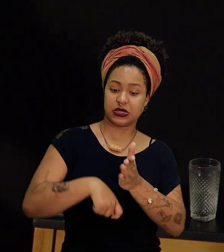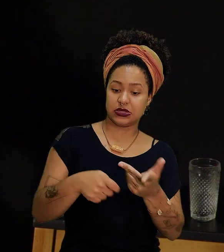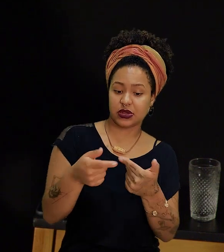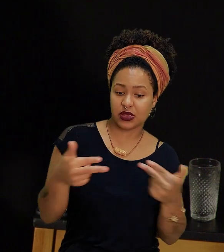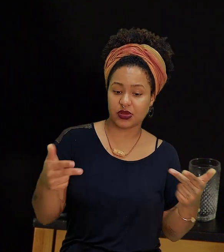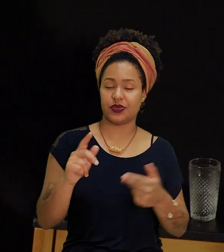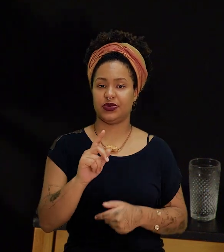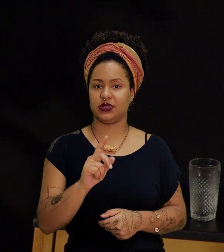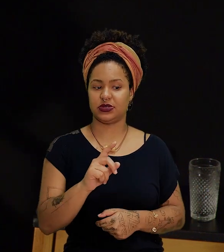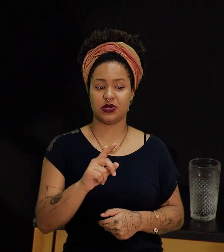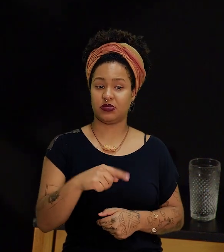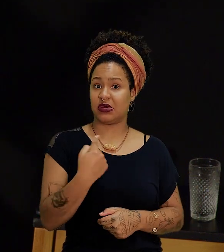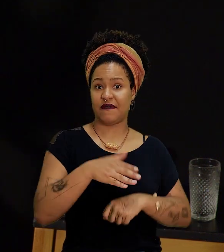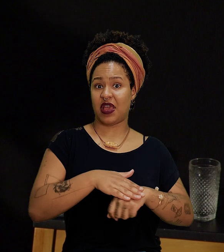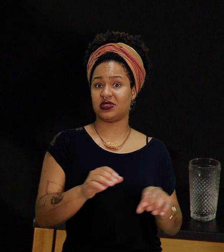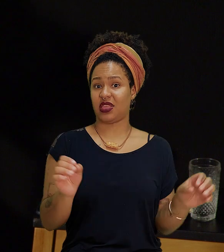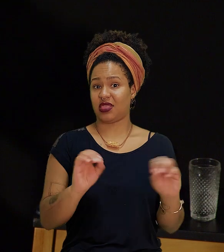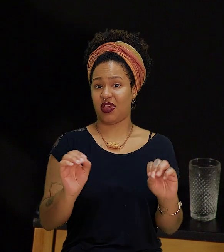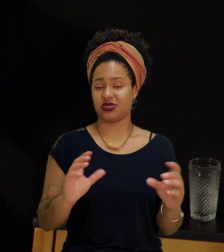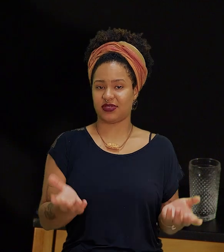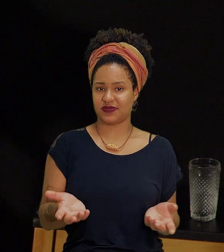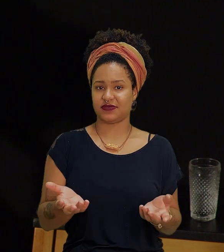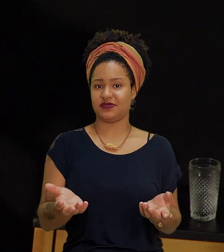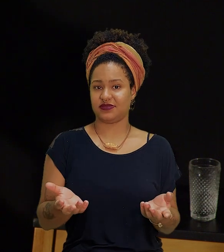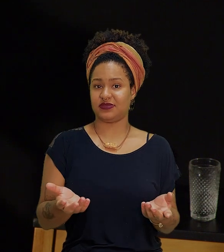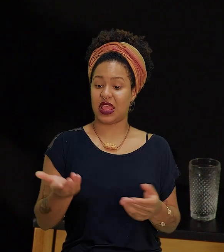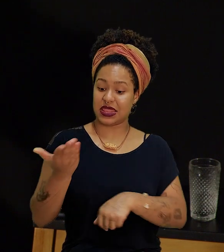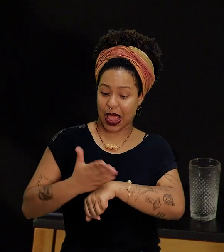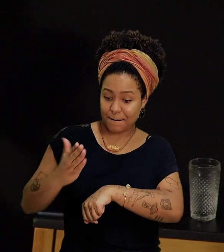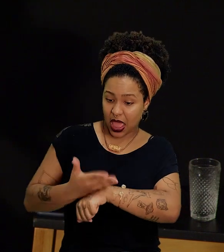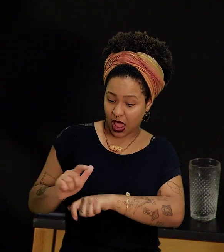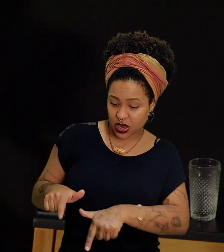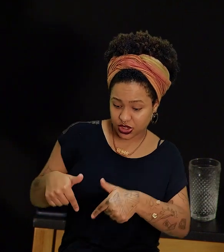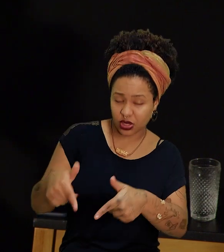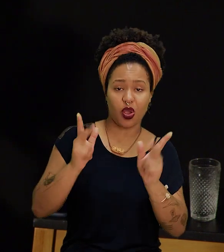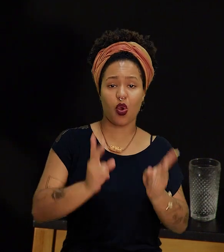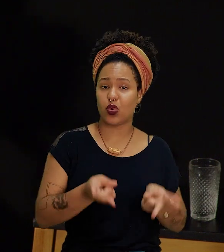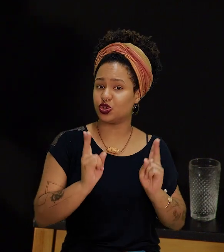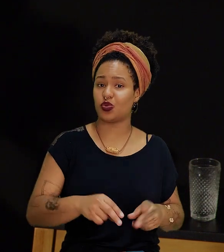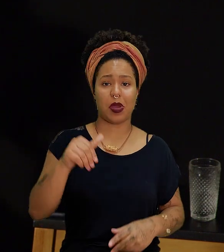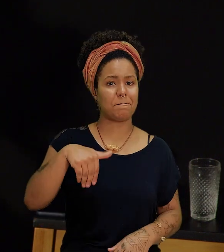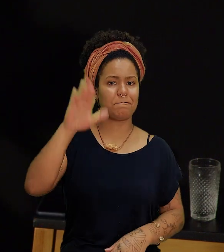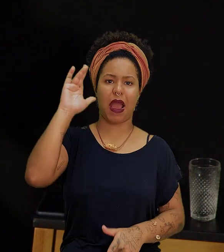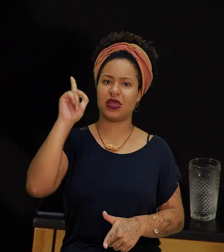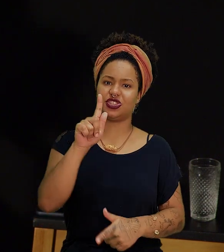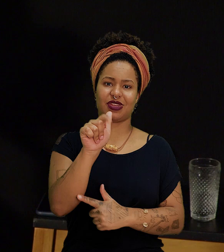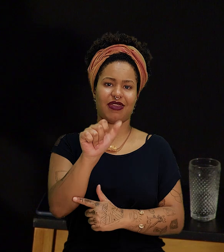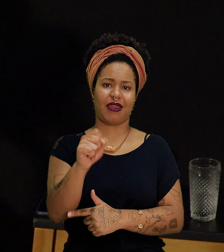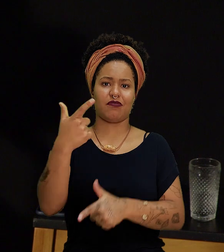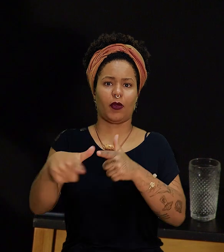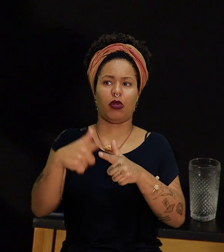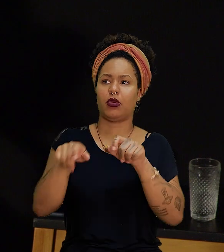estamos assinando coisas, mas não estamos fazendo nada. Na prática, continuamos a emitir cada vez